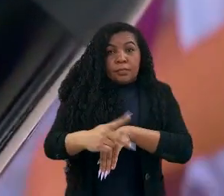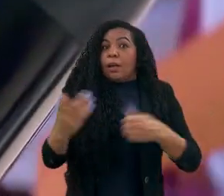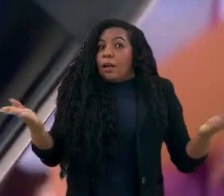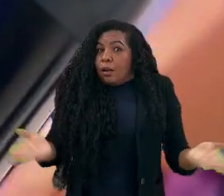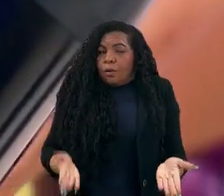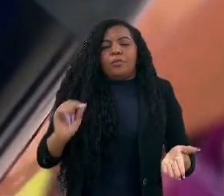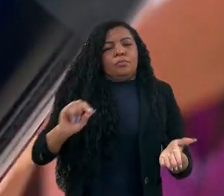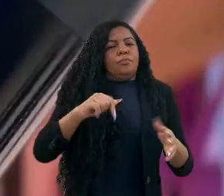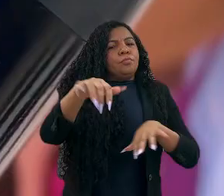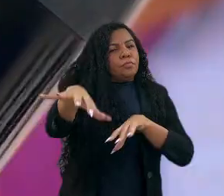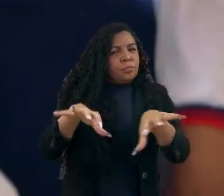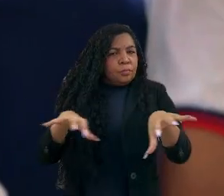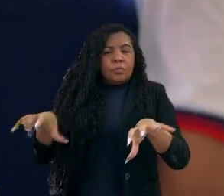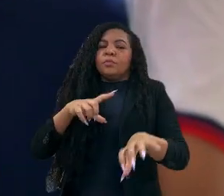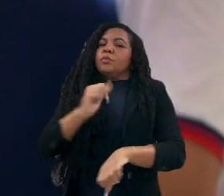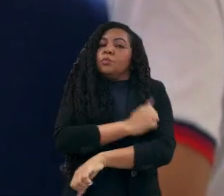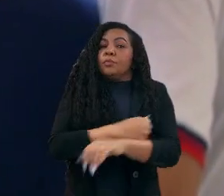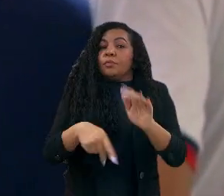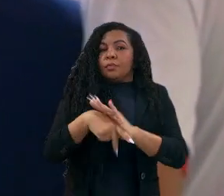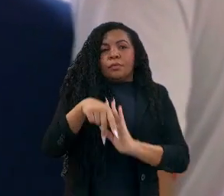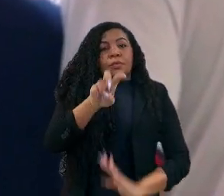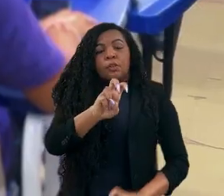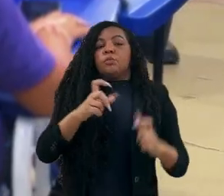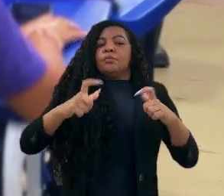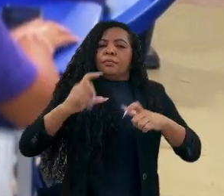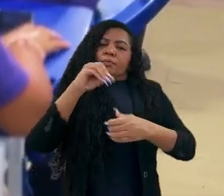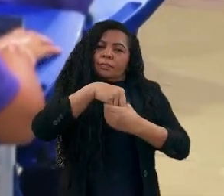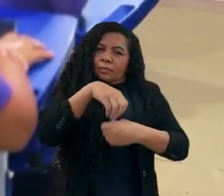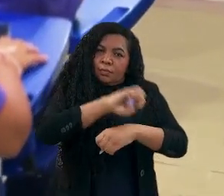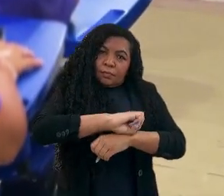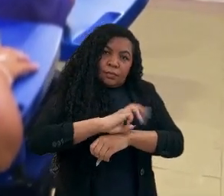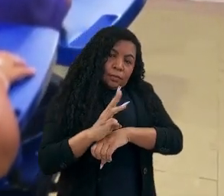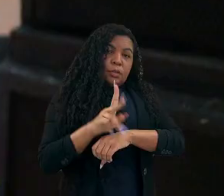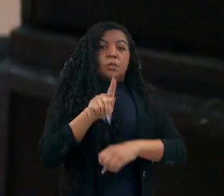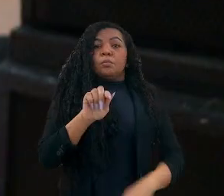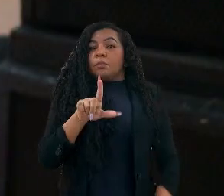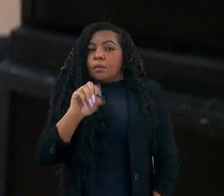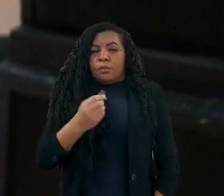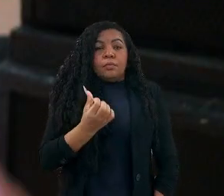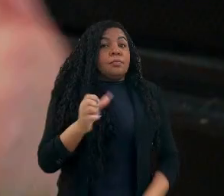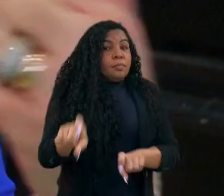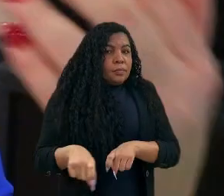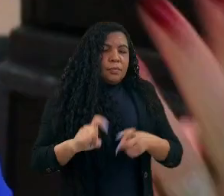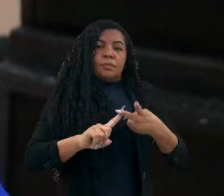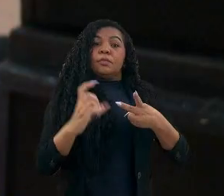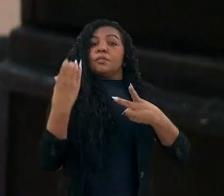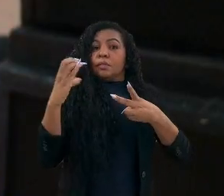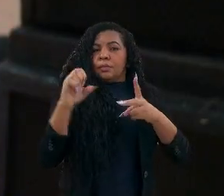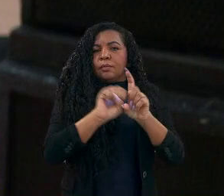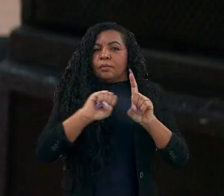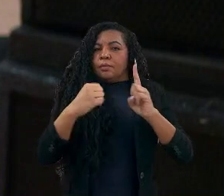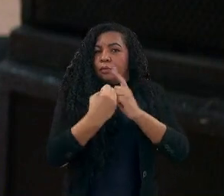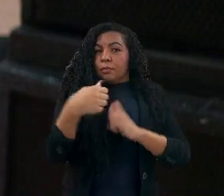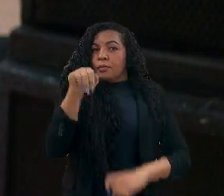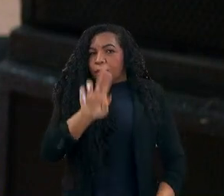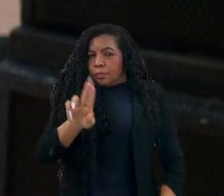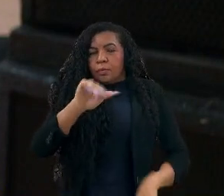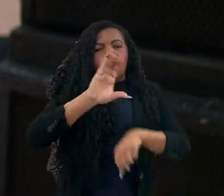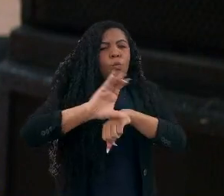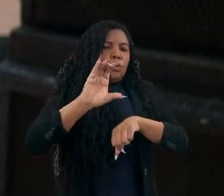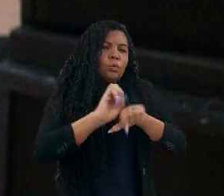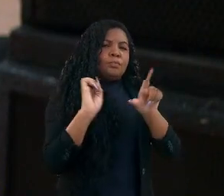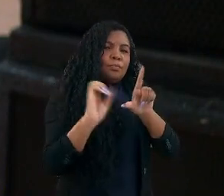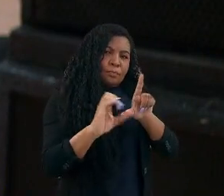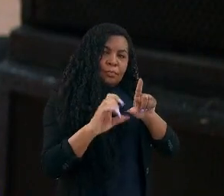e agora os alunos foram distribuídos pelos 5 centros aqui do Campus Paulo VI. Agrárias, Ciências Sociais Aplicadas, os cursos